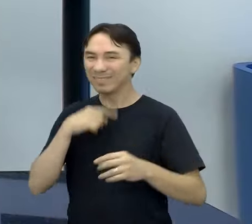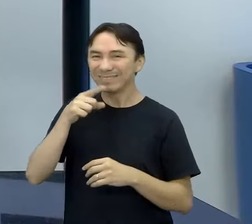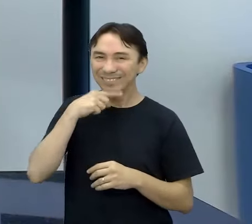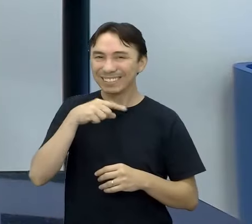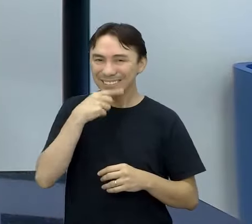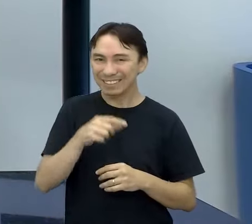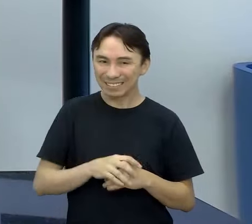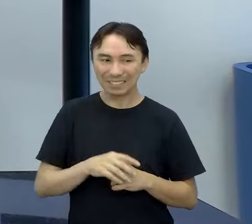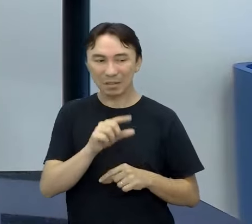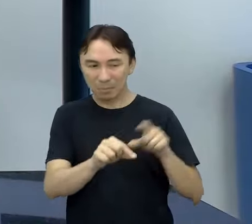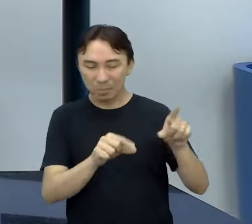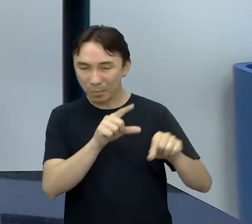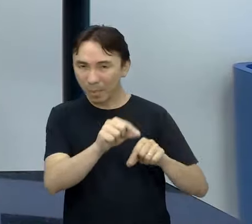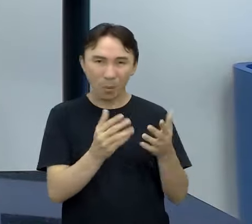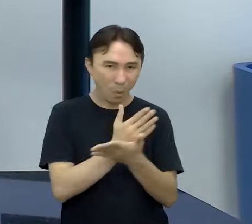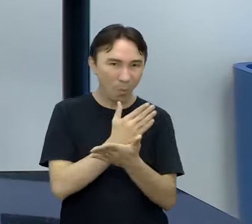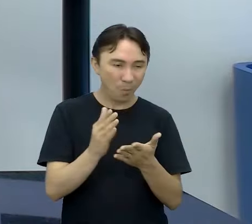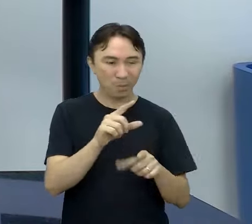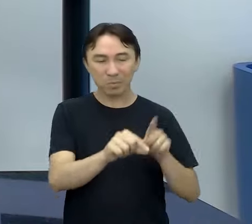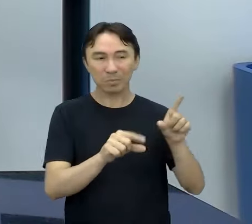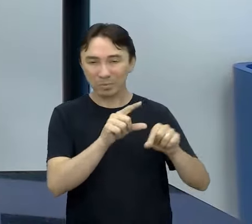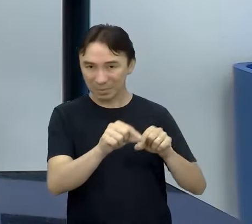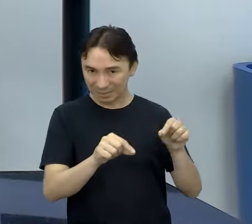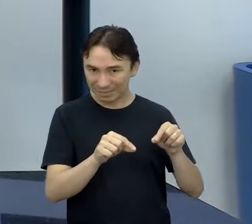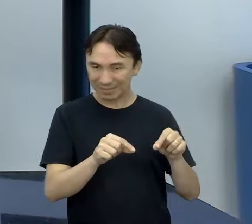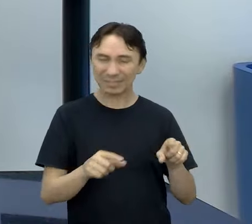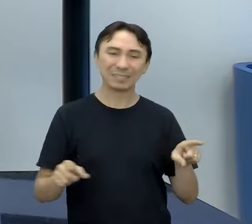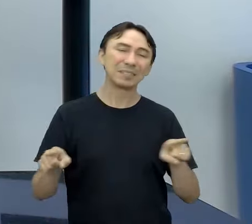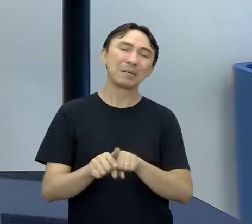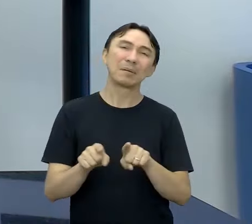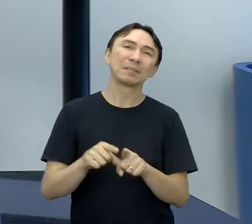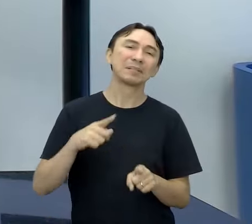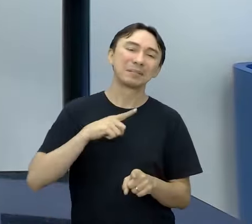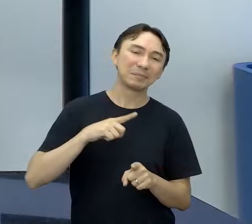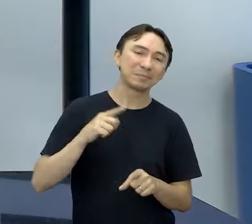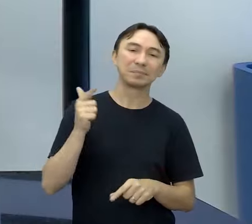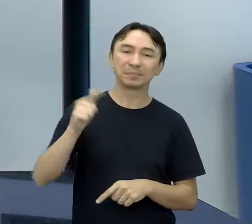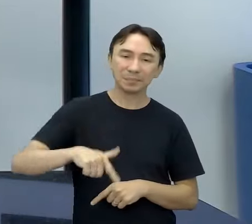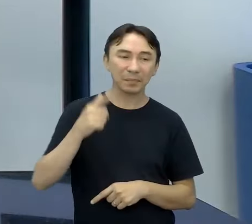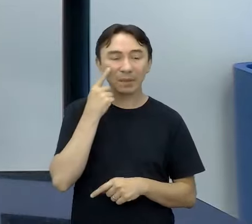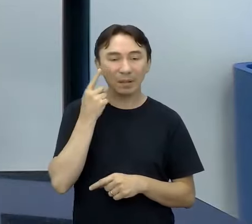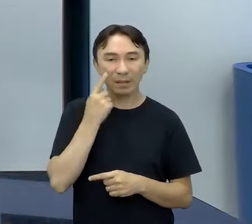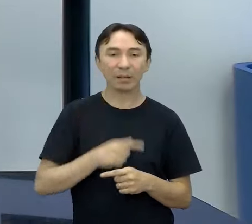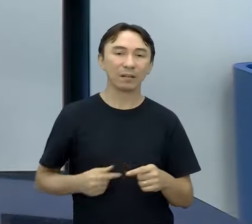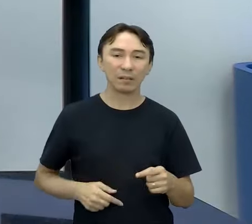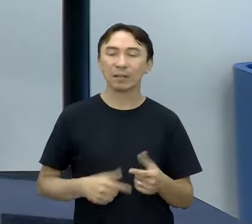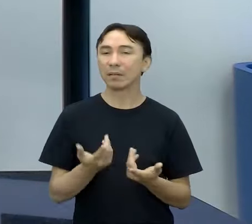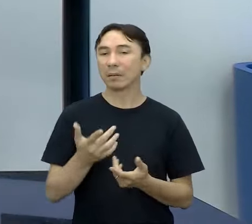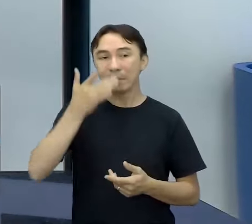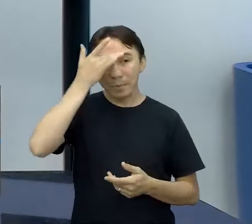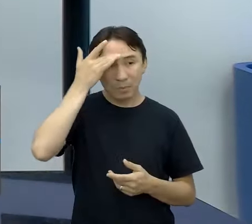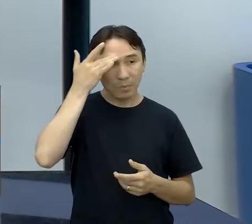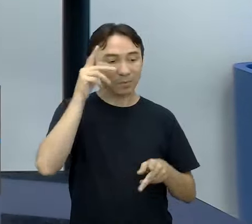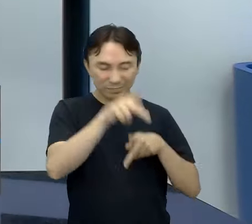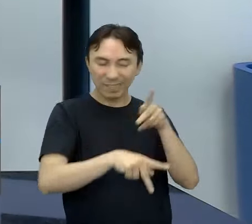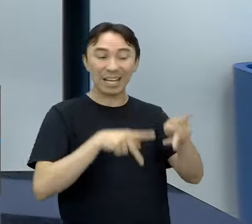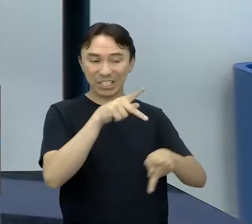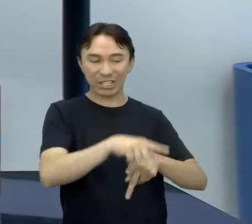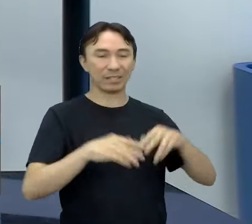Sim, tá. Além disso, tem aquilo do tamanho da amostra. Como assim, professora? Eu vou ter que ver qual é o tamanho do meu público-alvo, da minha população,